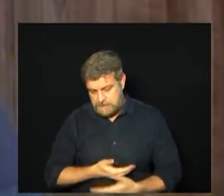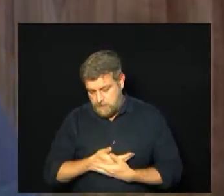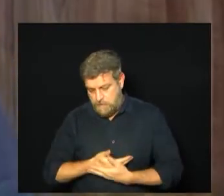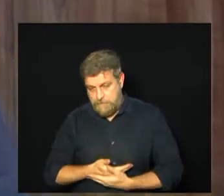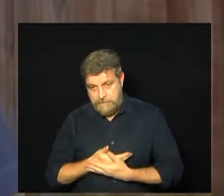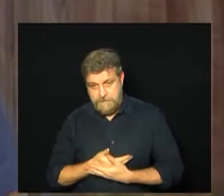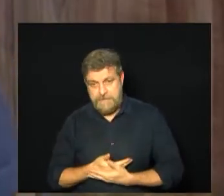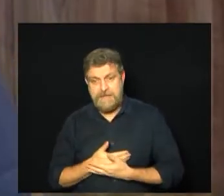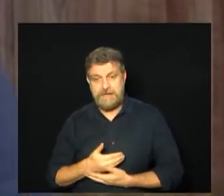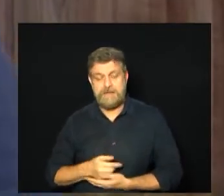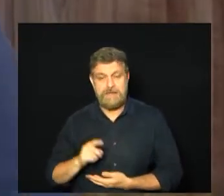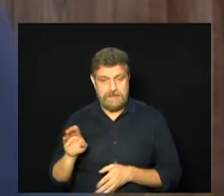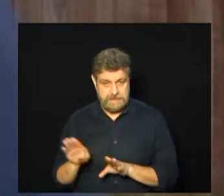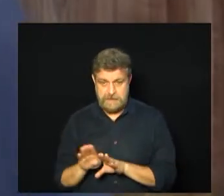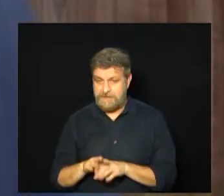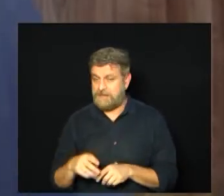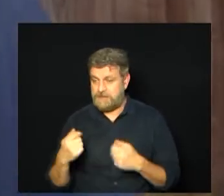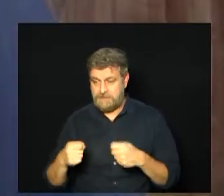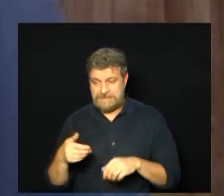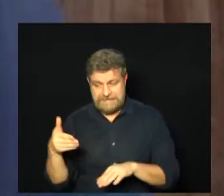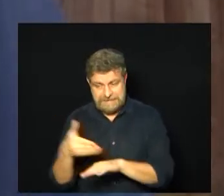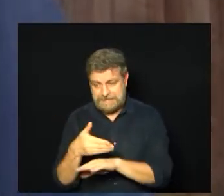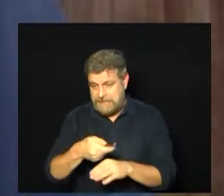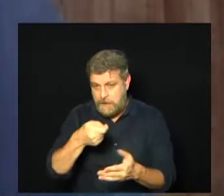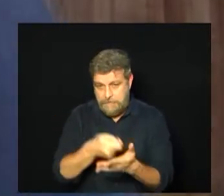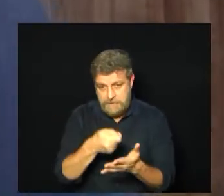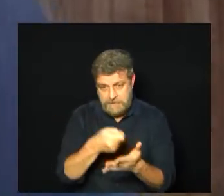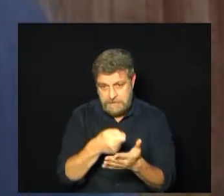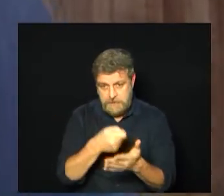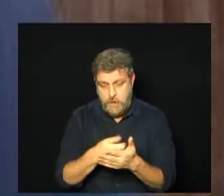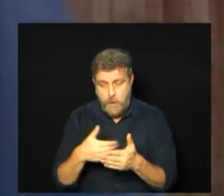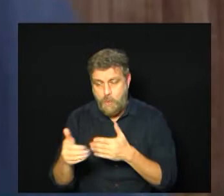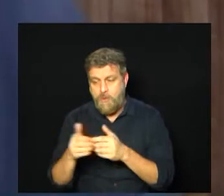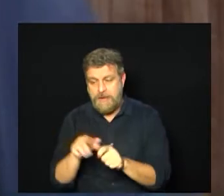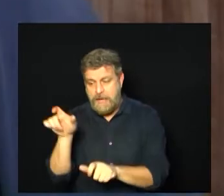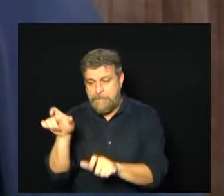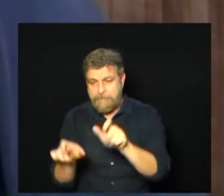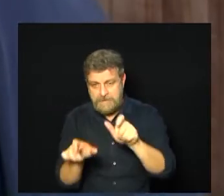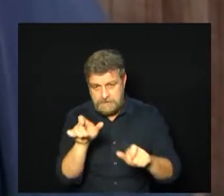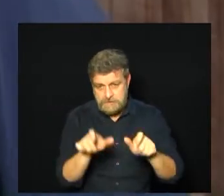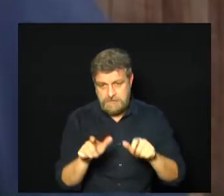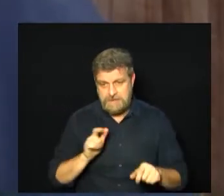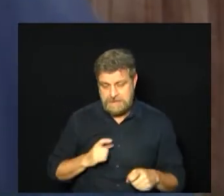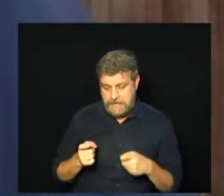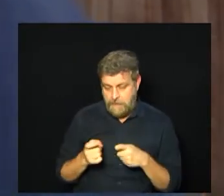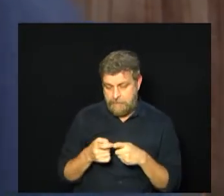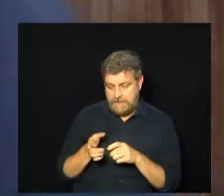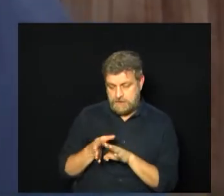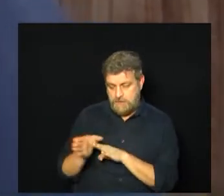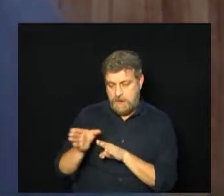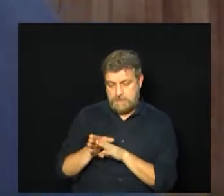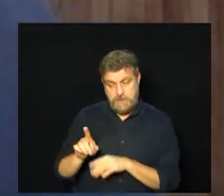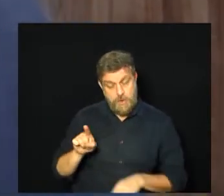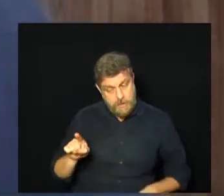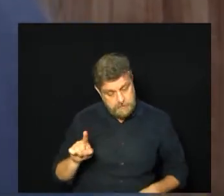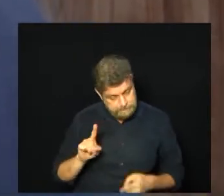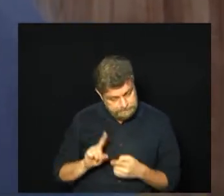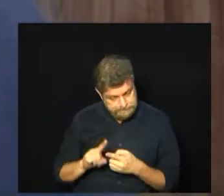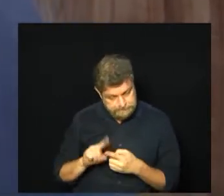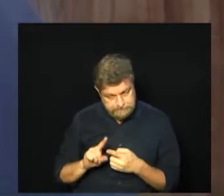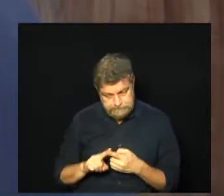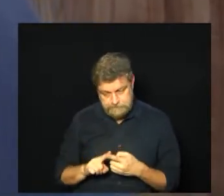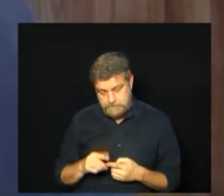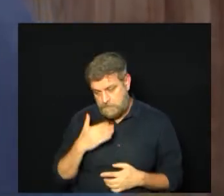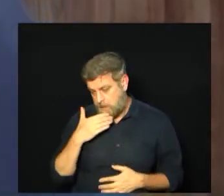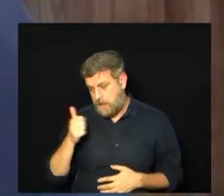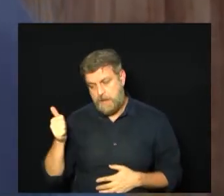estão excetuadas dessa obrigatoriedade, ou qualquer pessoa que, por uma recomendação médica, se entenda